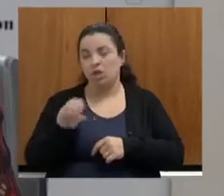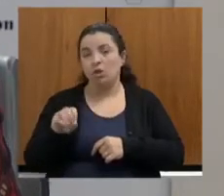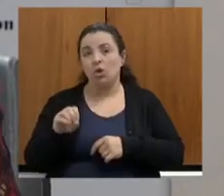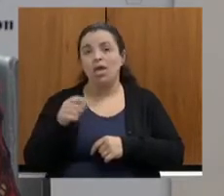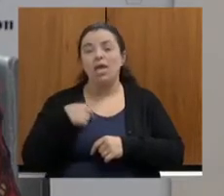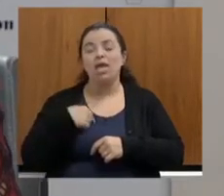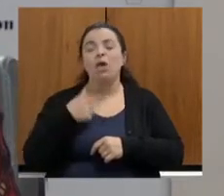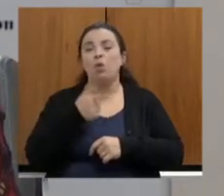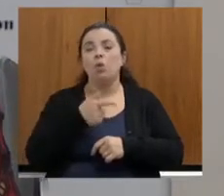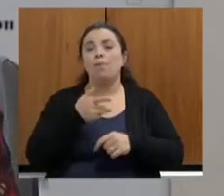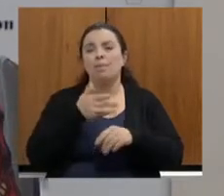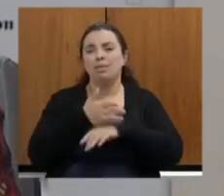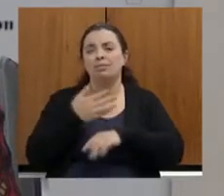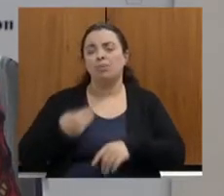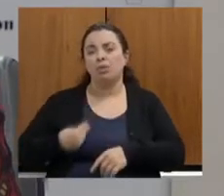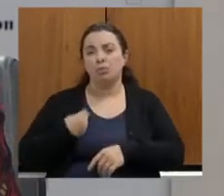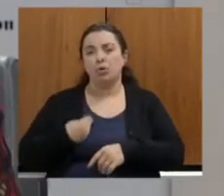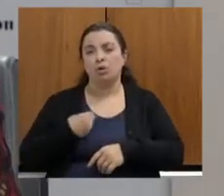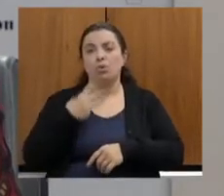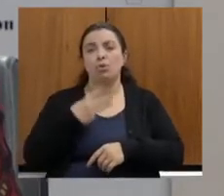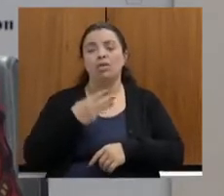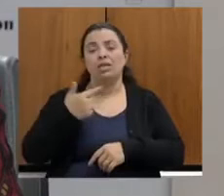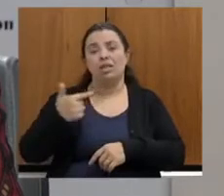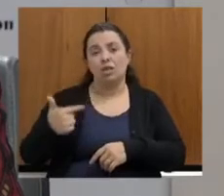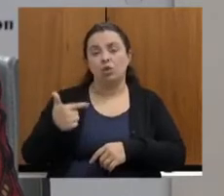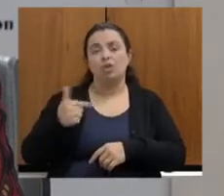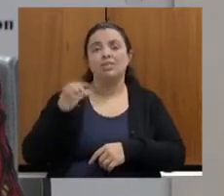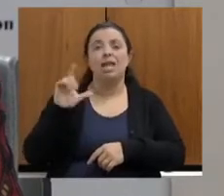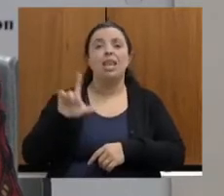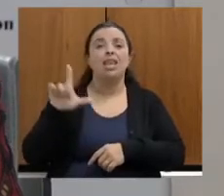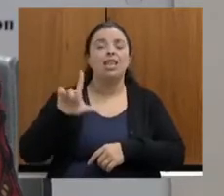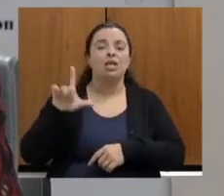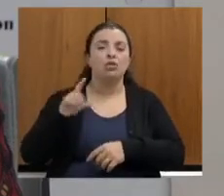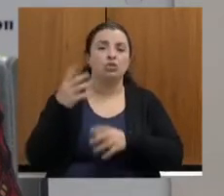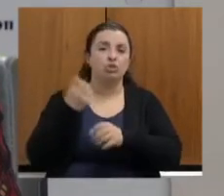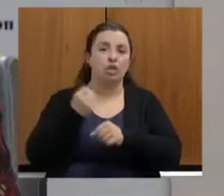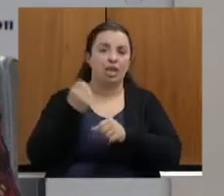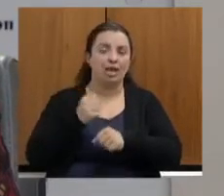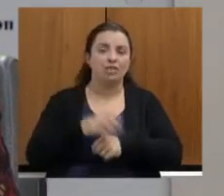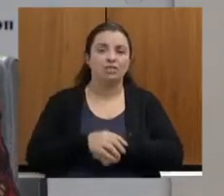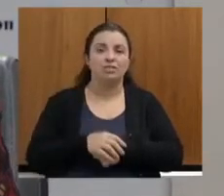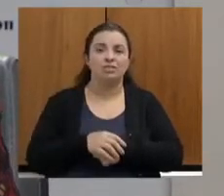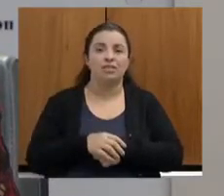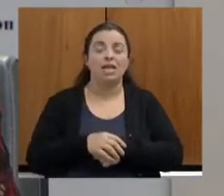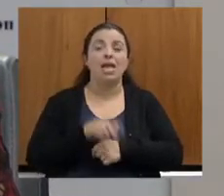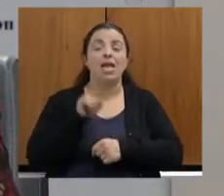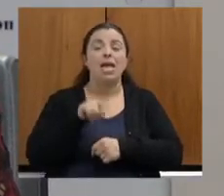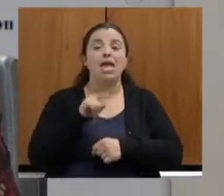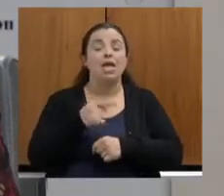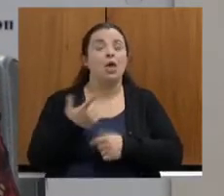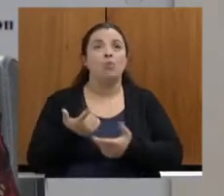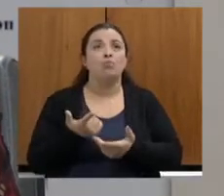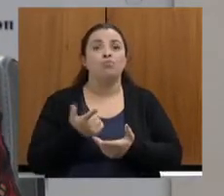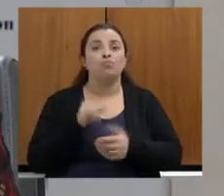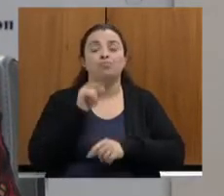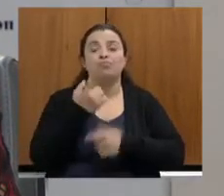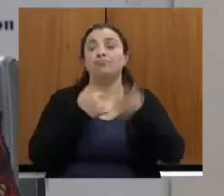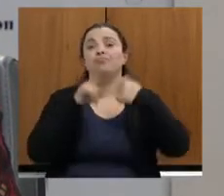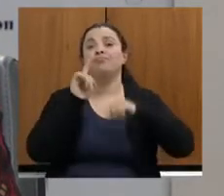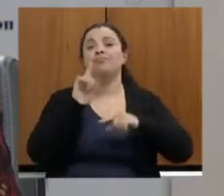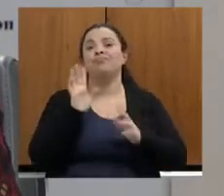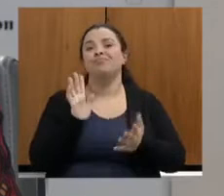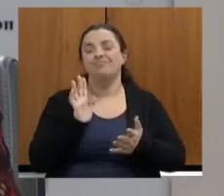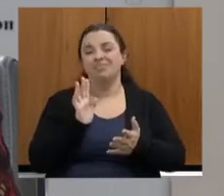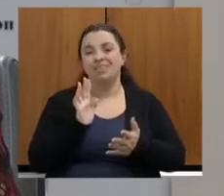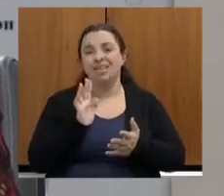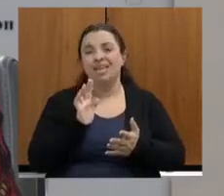e com pouco tempo no programa eu me tornei a unidade demonstrativa Eu já tava com 350 litros de leite sem comprar uma vaca